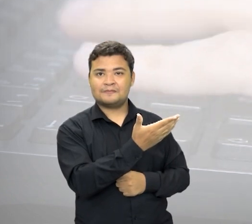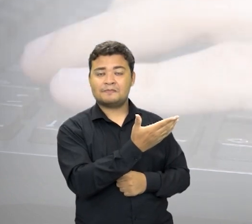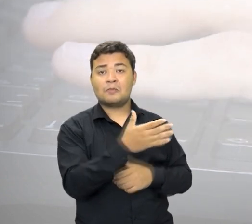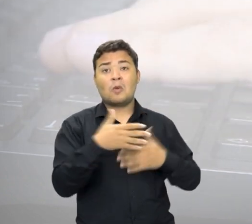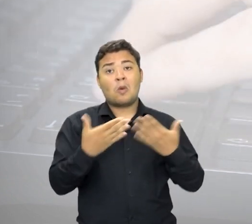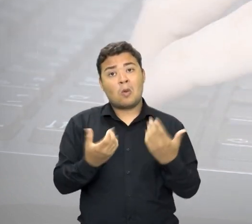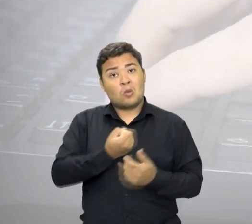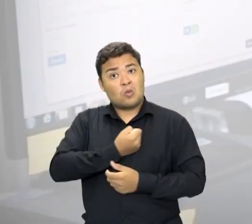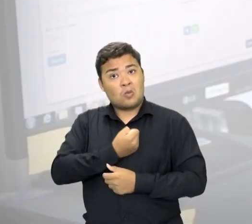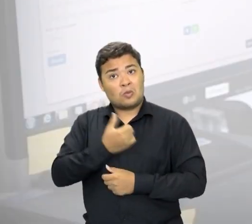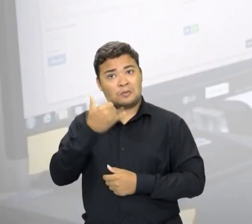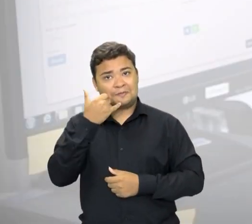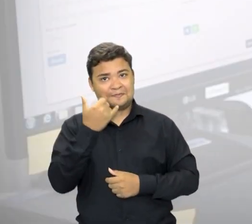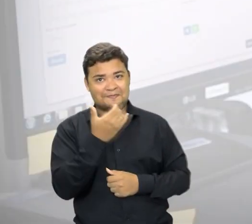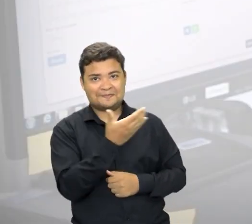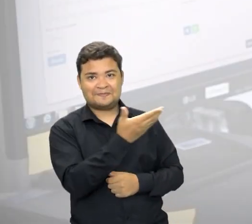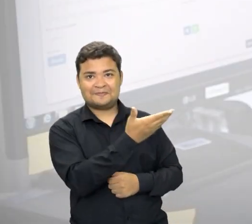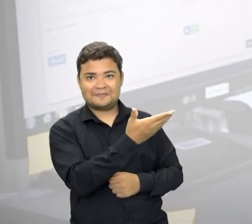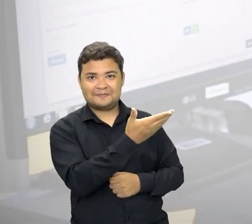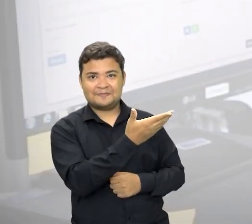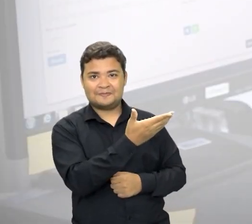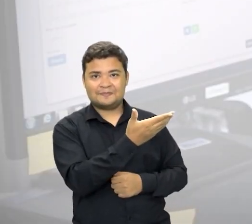funap.org.br ou entre em contato pelo telefone